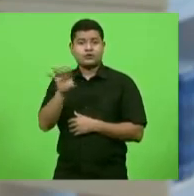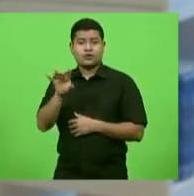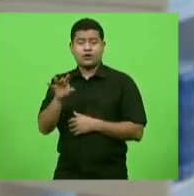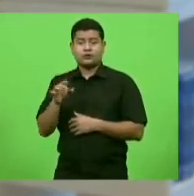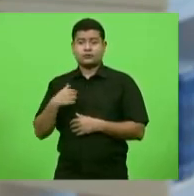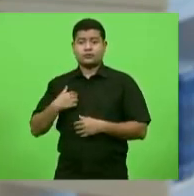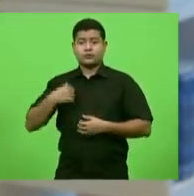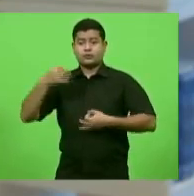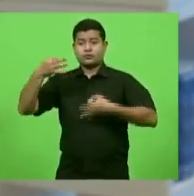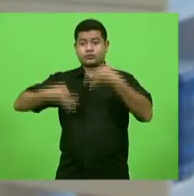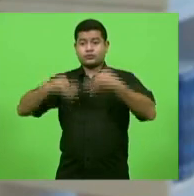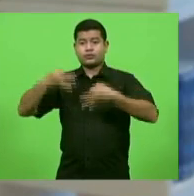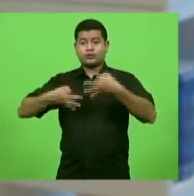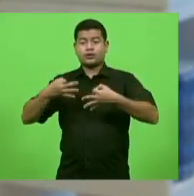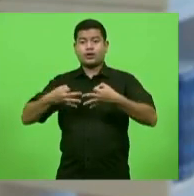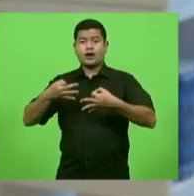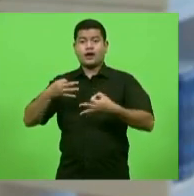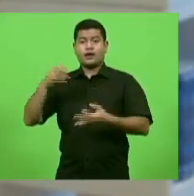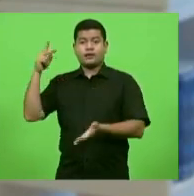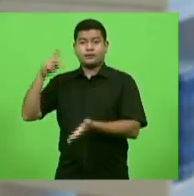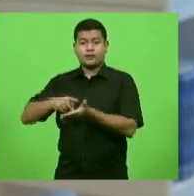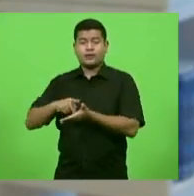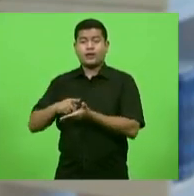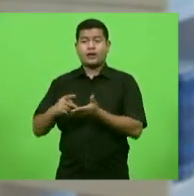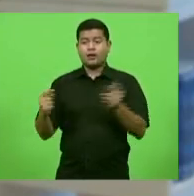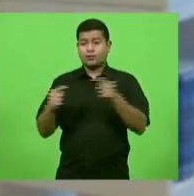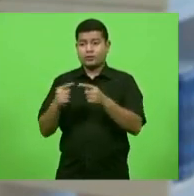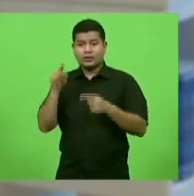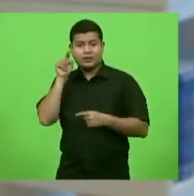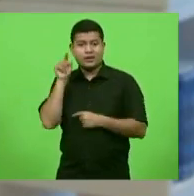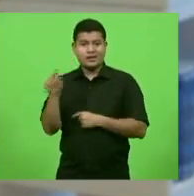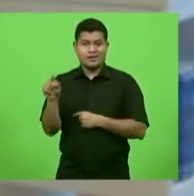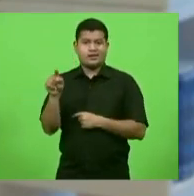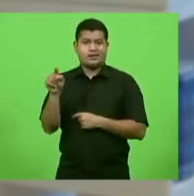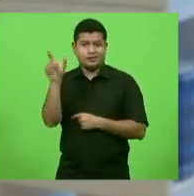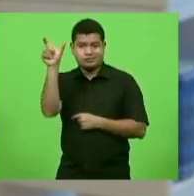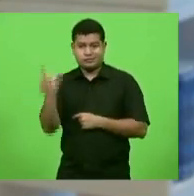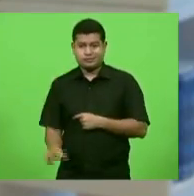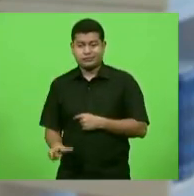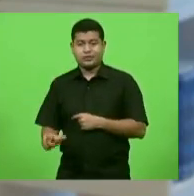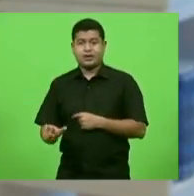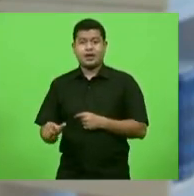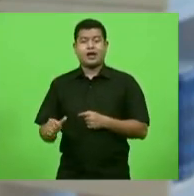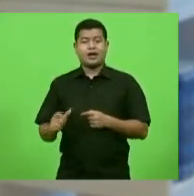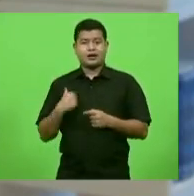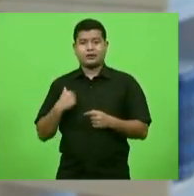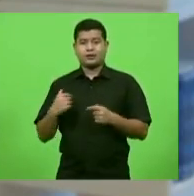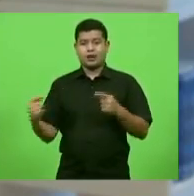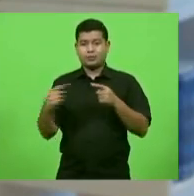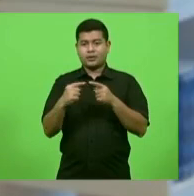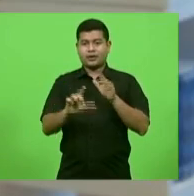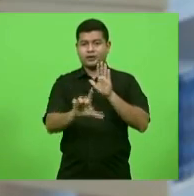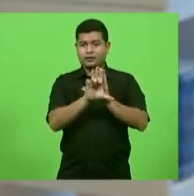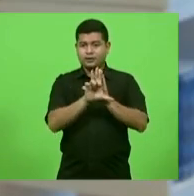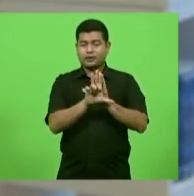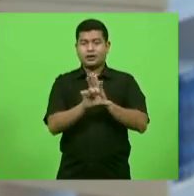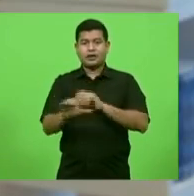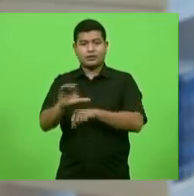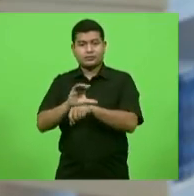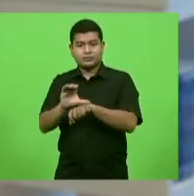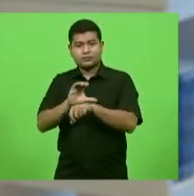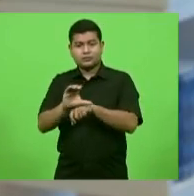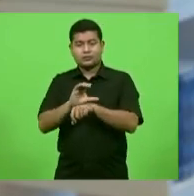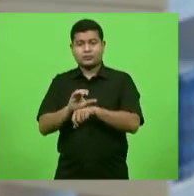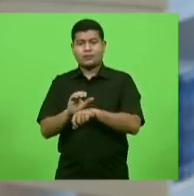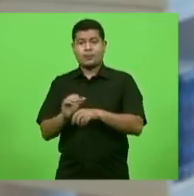fatos objetivamente imputados a ele, dentro dos limites da Constituição e da lei, por seus atos ou omissões, sem que